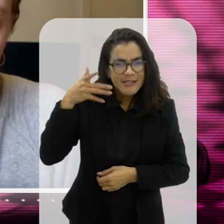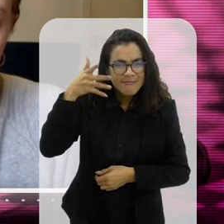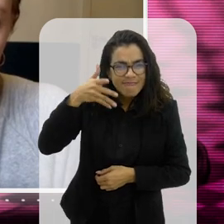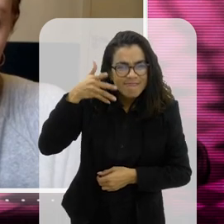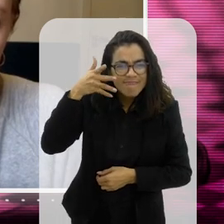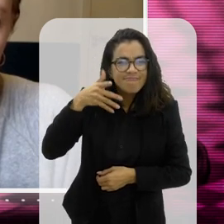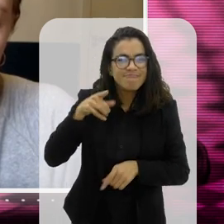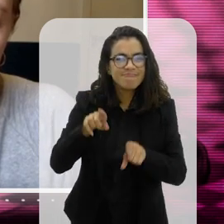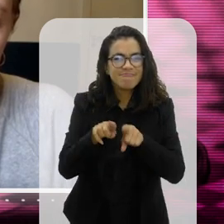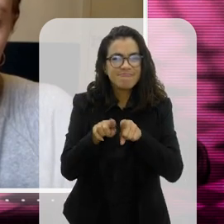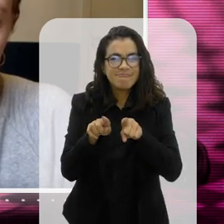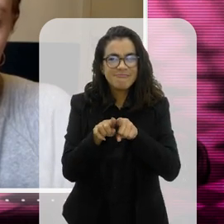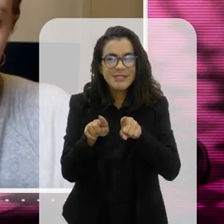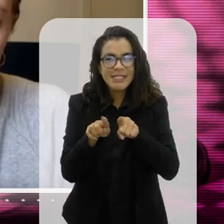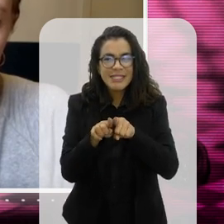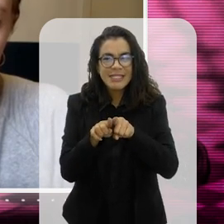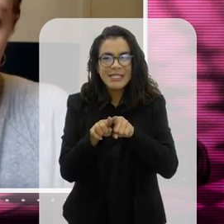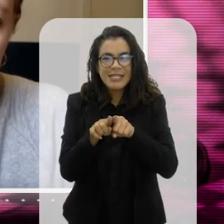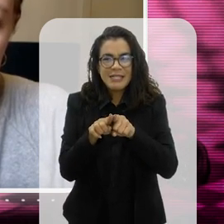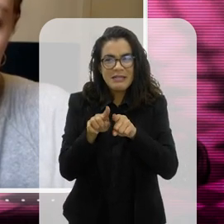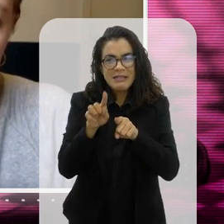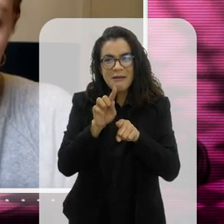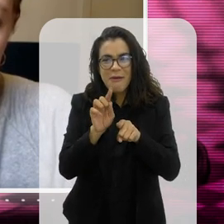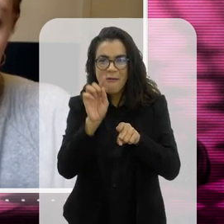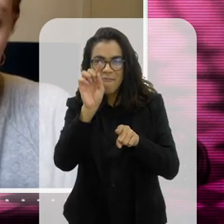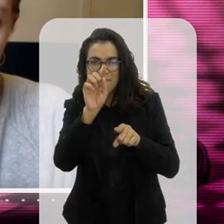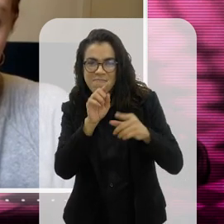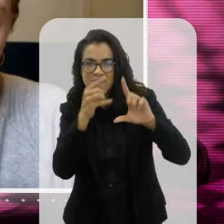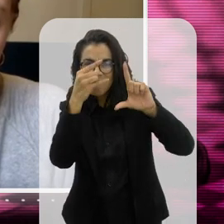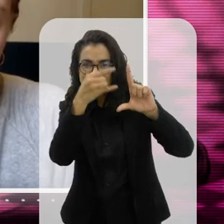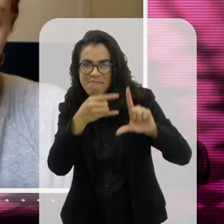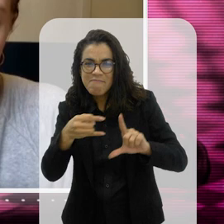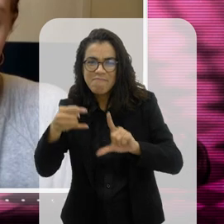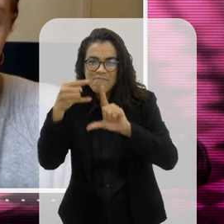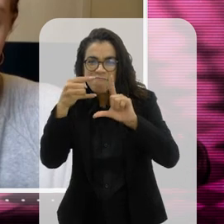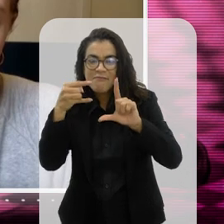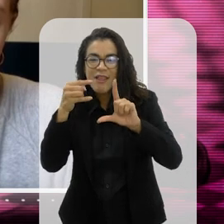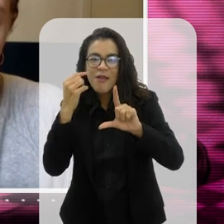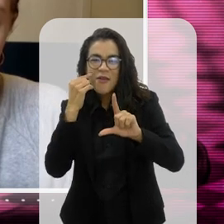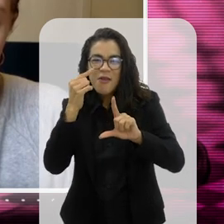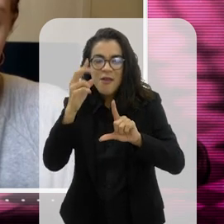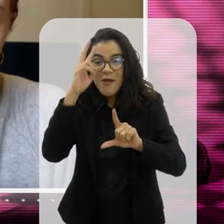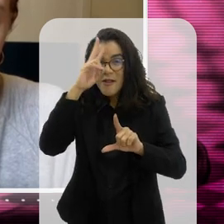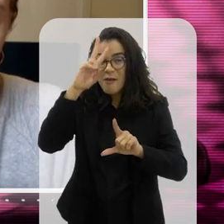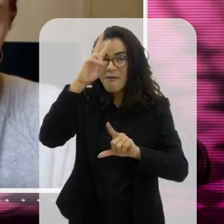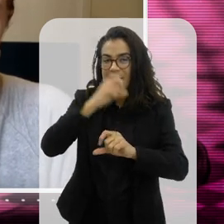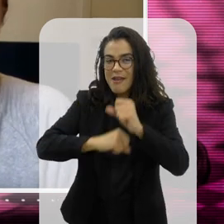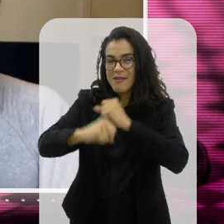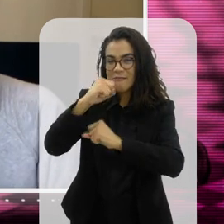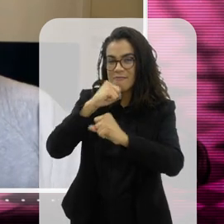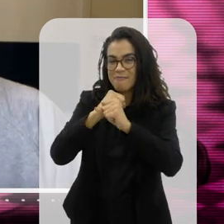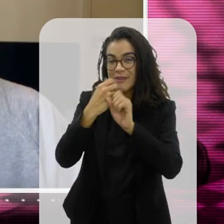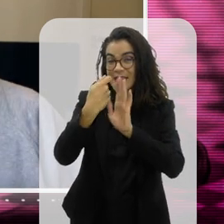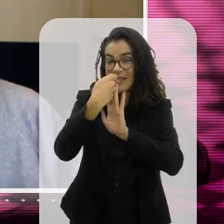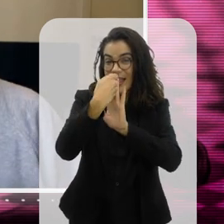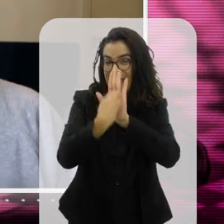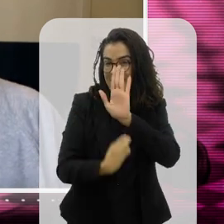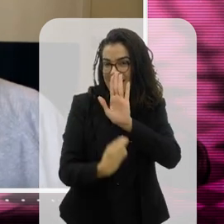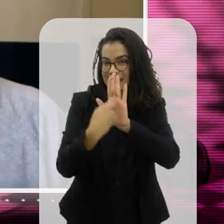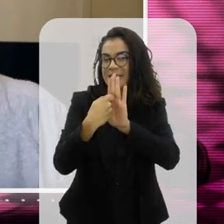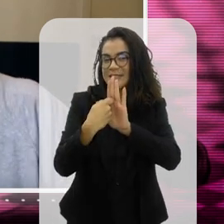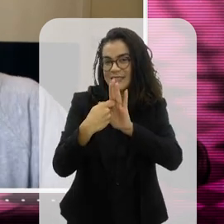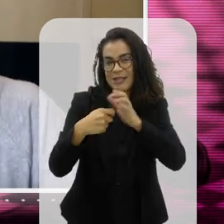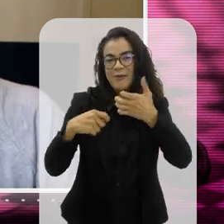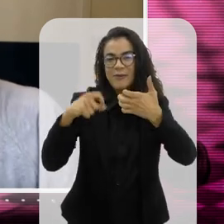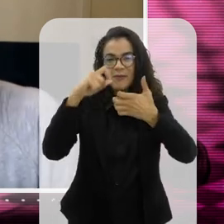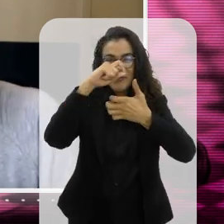você falar e vendo a manifestação das demais também, eu lembrei que ano passado o tema da redação